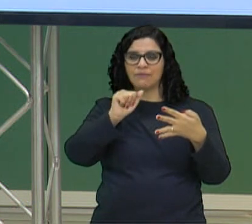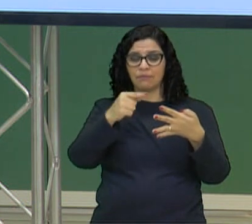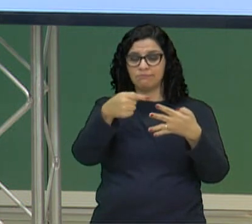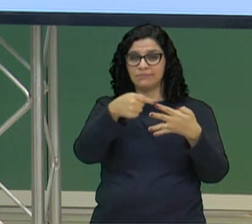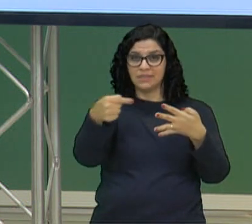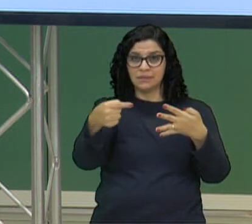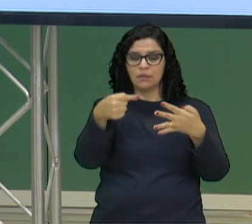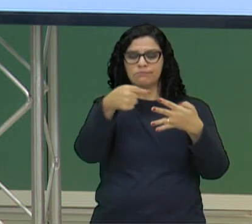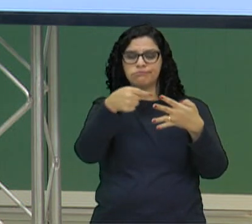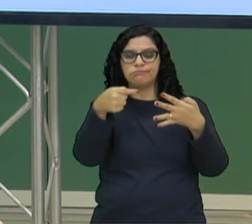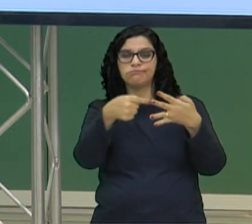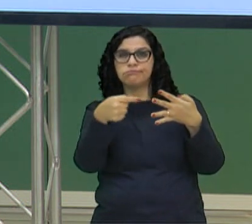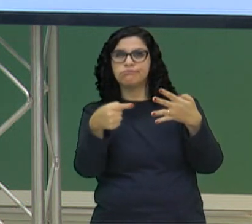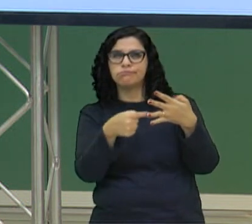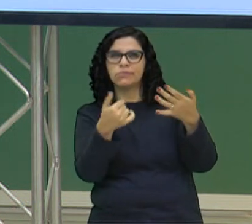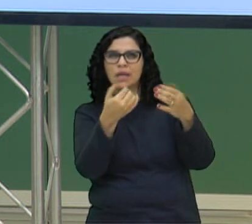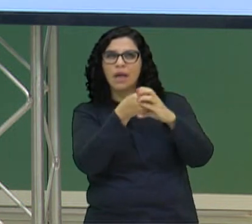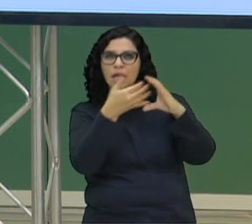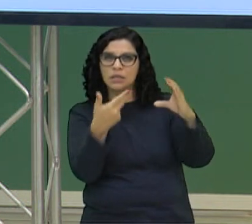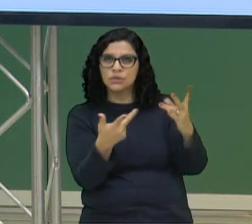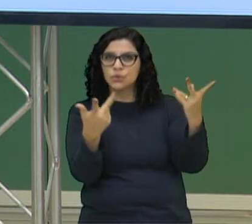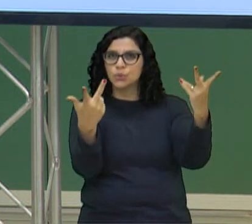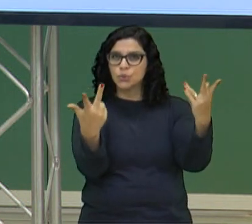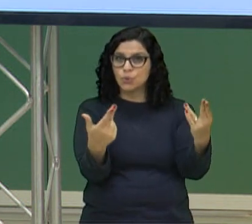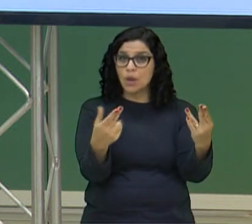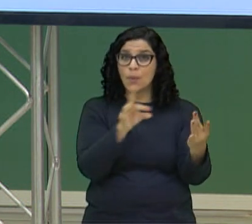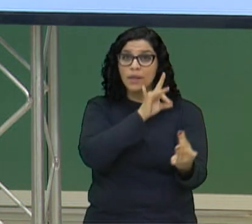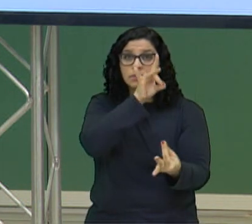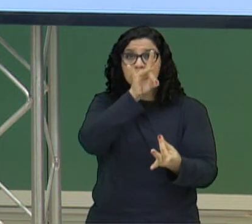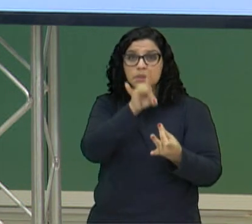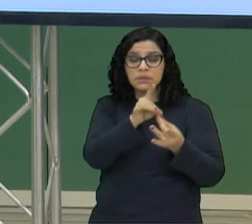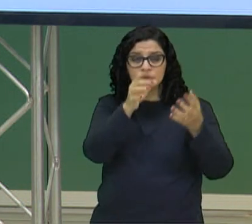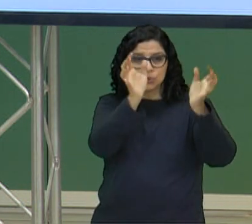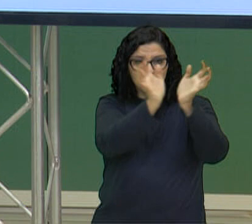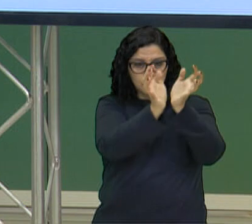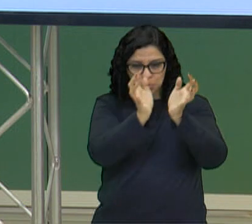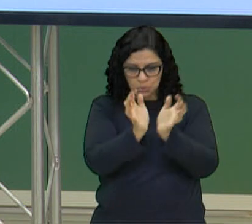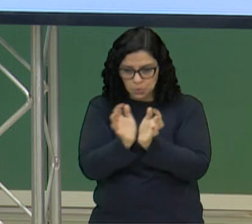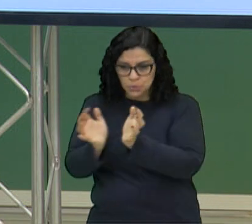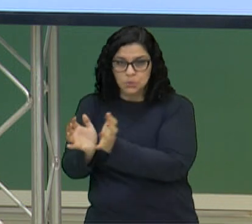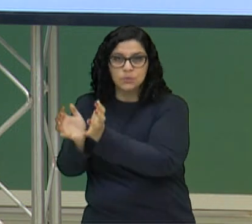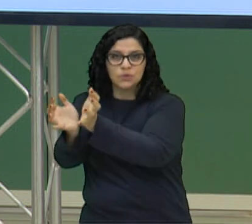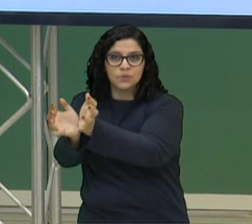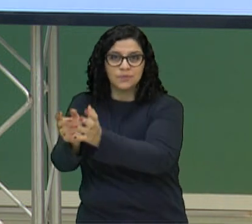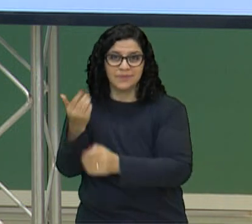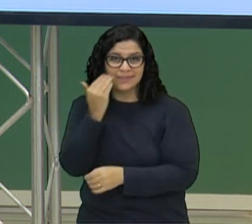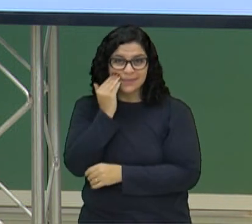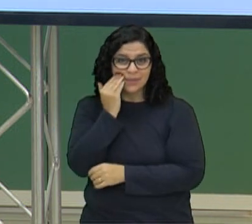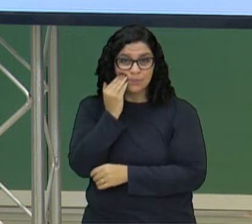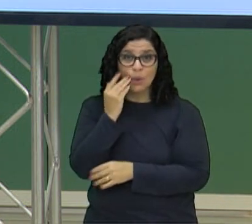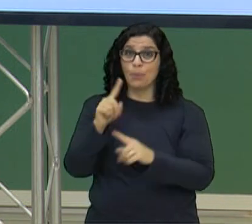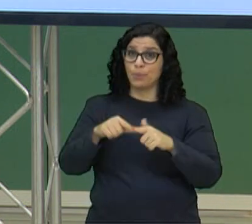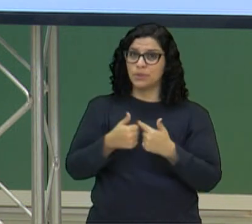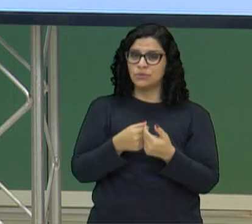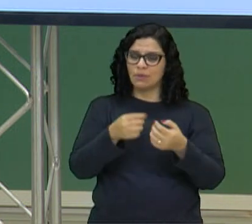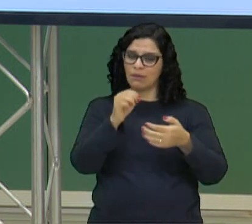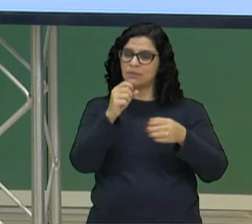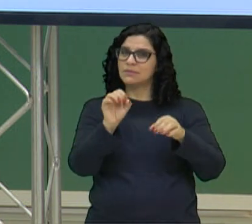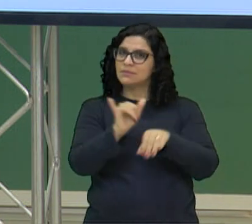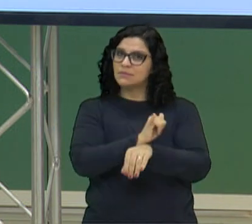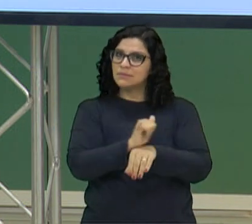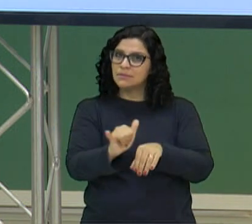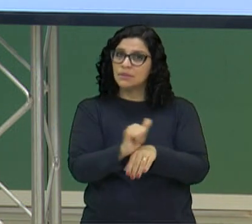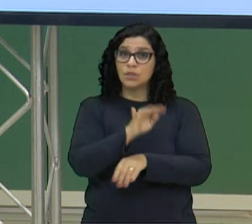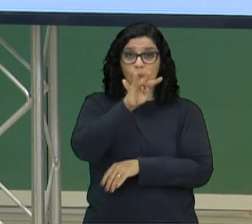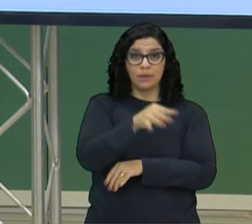por fatores incomuns e exclusivos. Combinado? Essa é a técnica. Eu trouxe